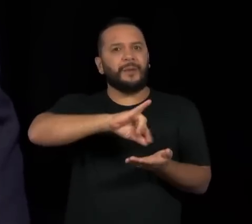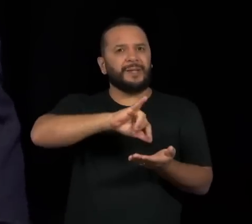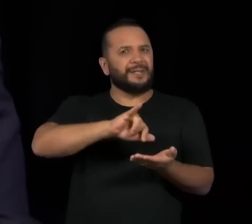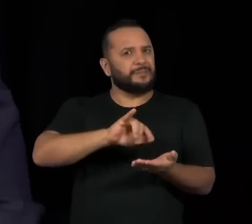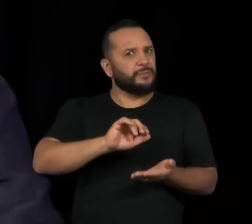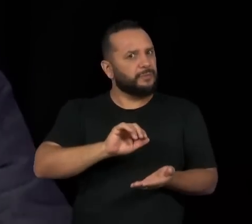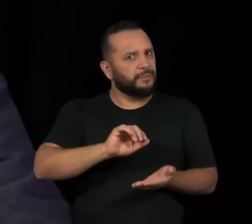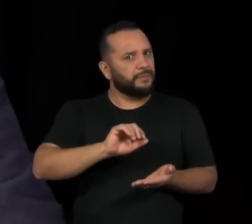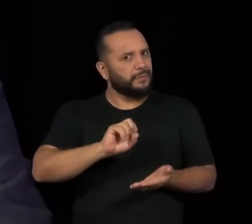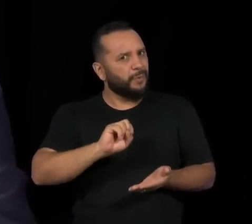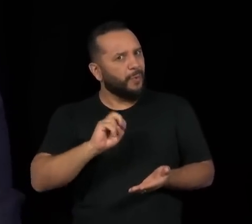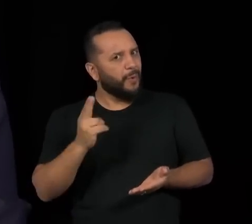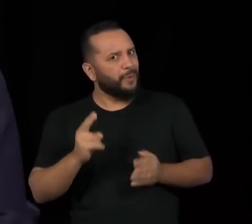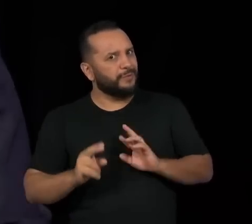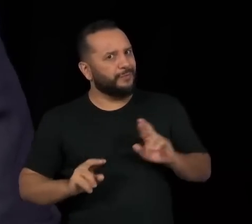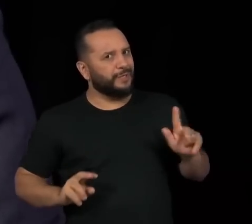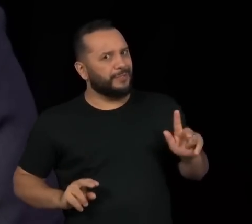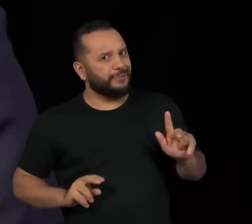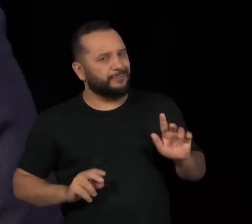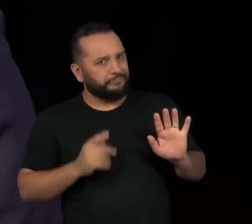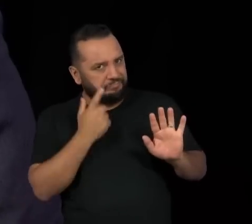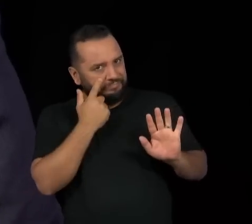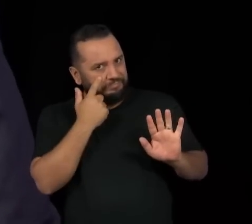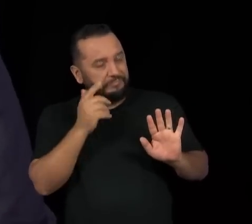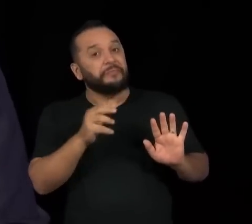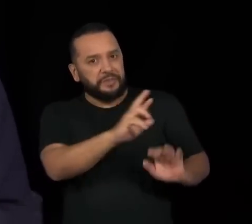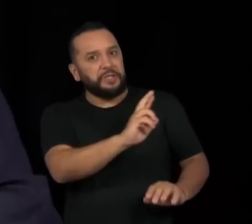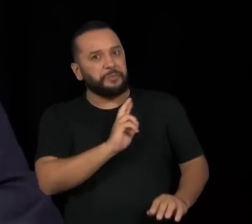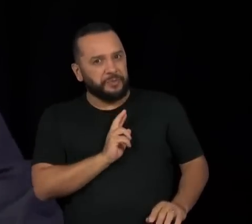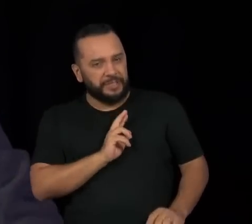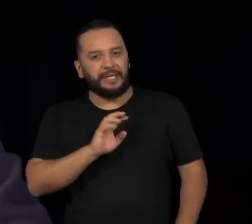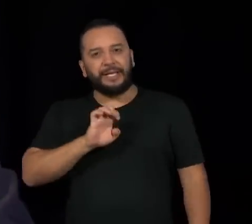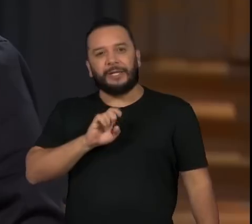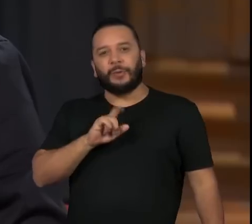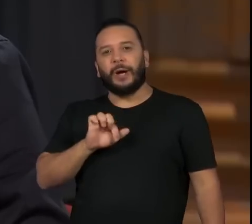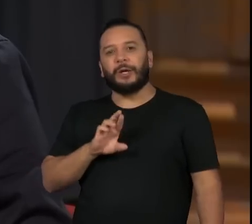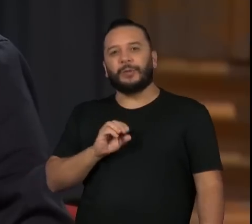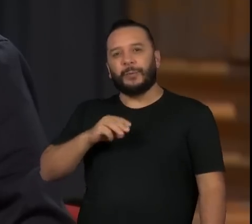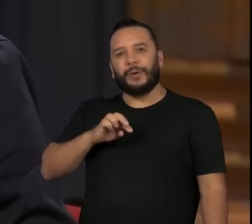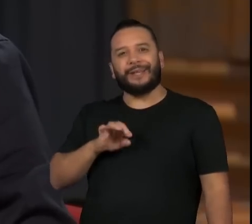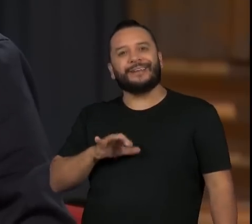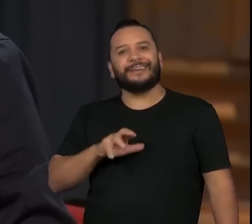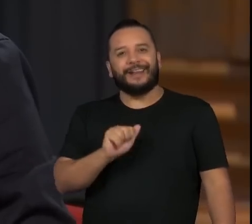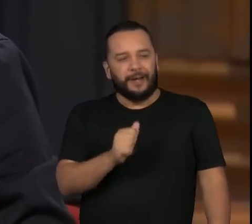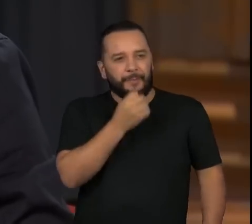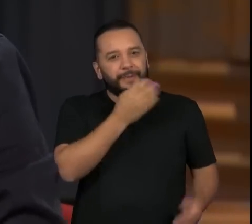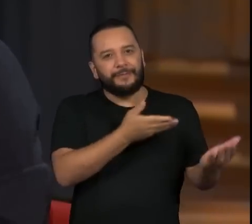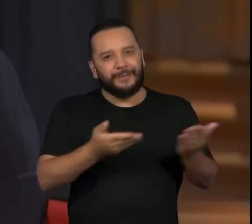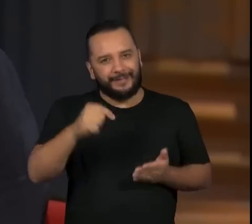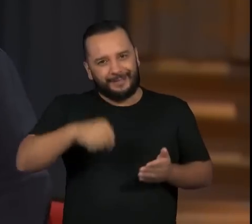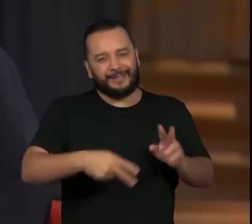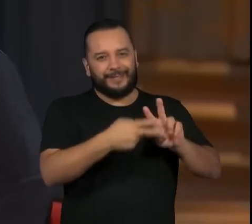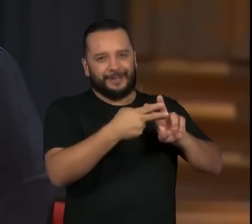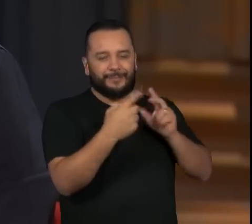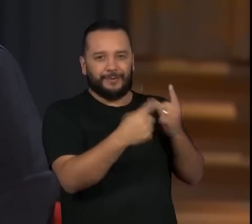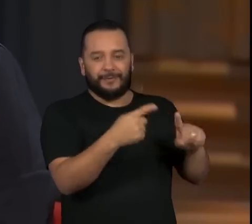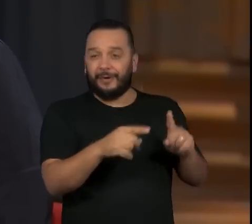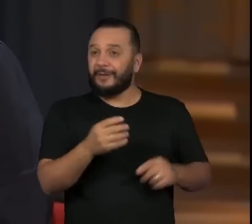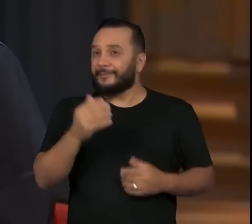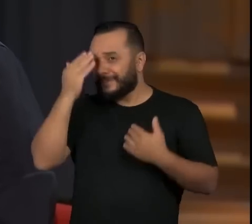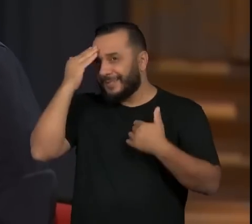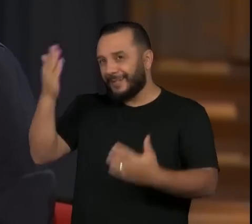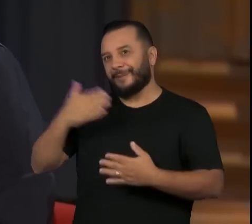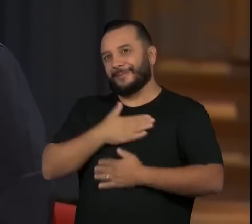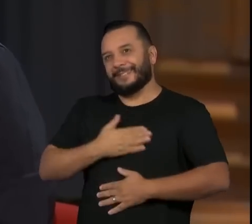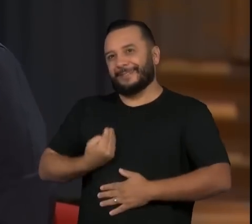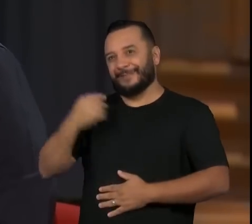assim? Nós vamos saber agora diretamente com ele, Eduardo Moreira. Bem-vindo ao Provoca. Obrigado, Marcelo. Um